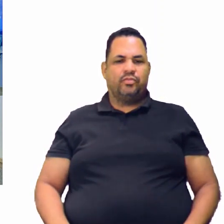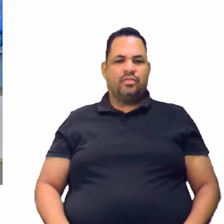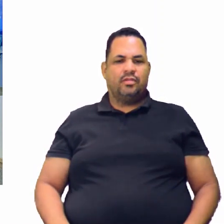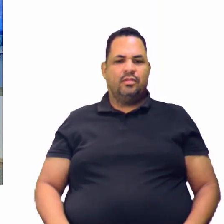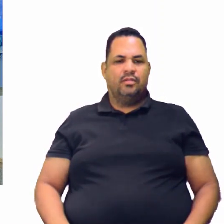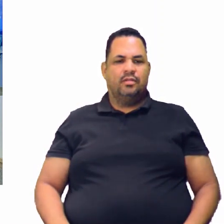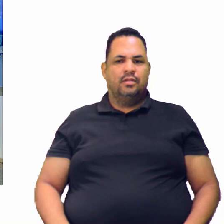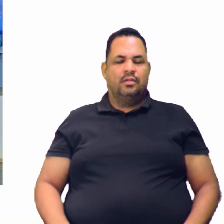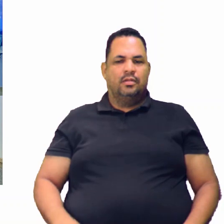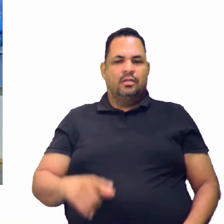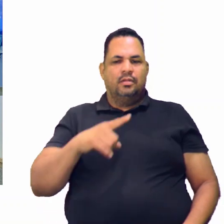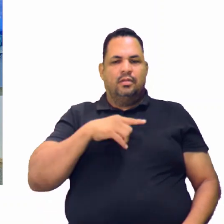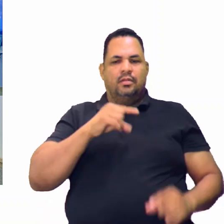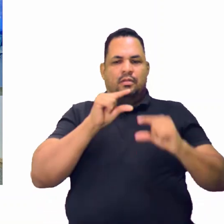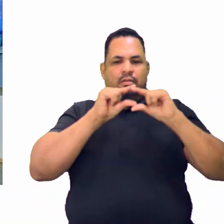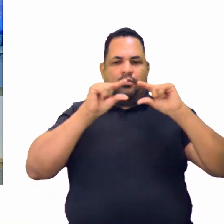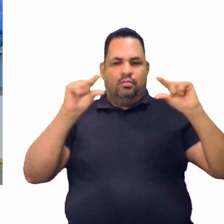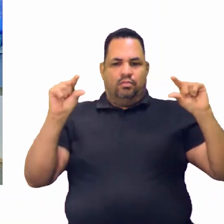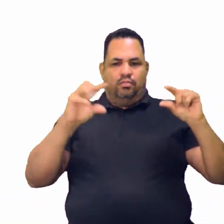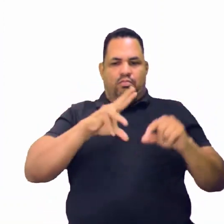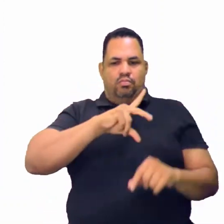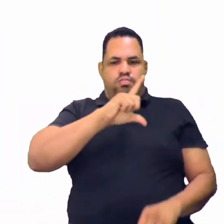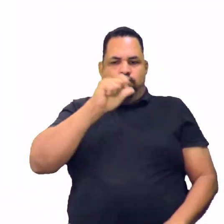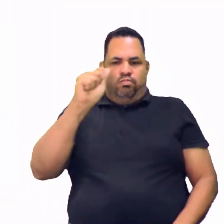temos nosso pensamento do dia.